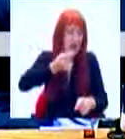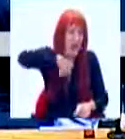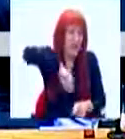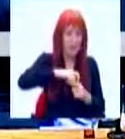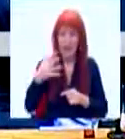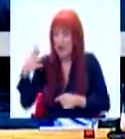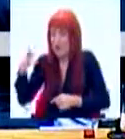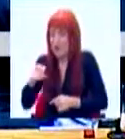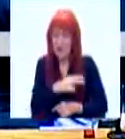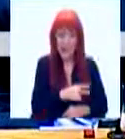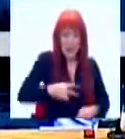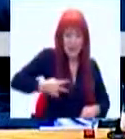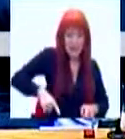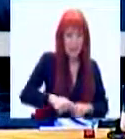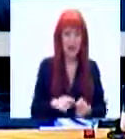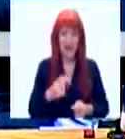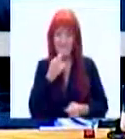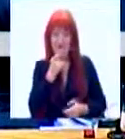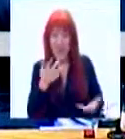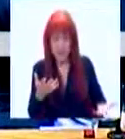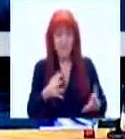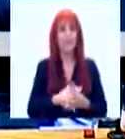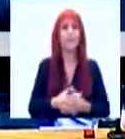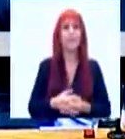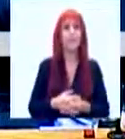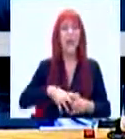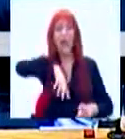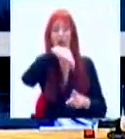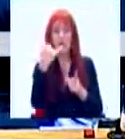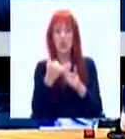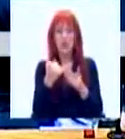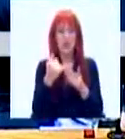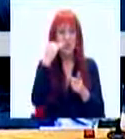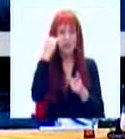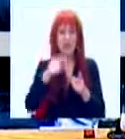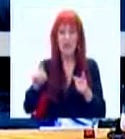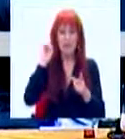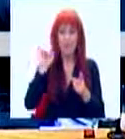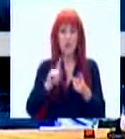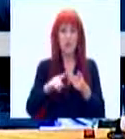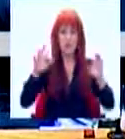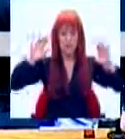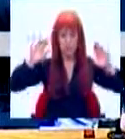a França, a Dinamarca, a Finlândia. Segundo aspecto particularmente importante,